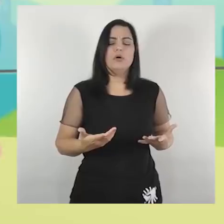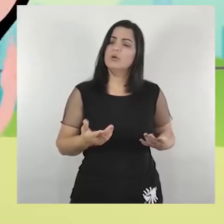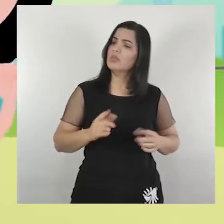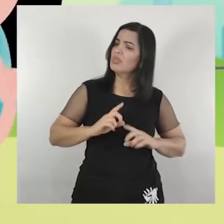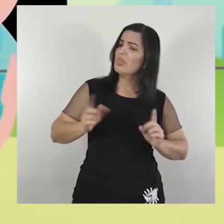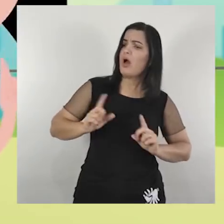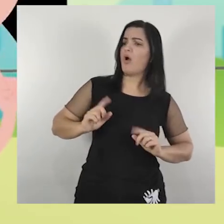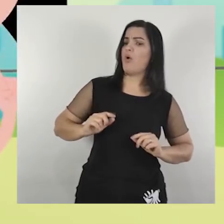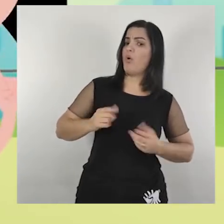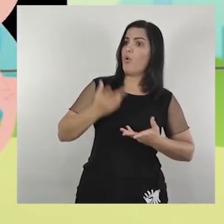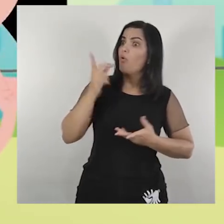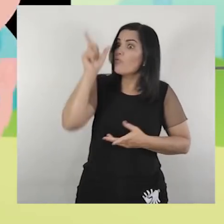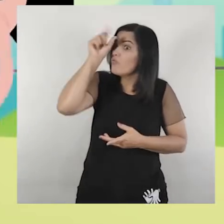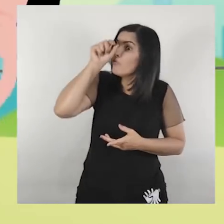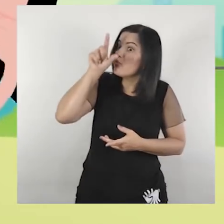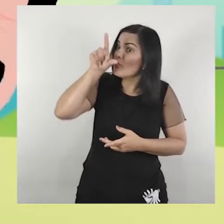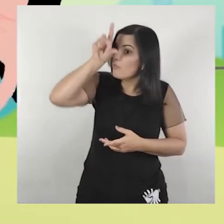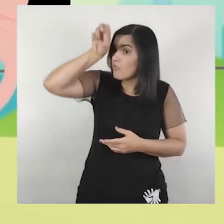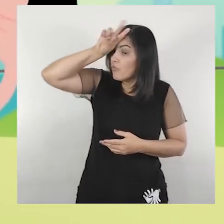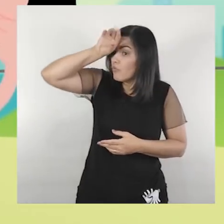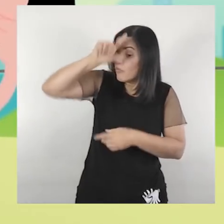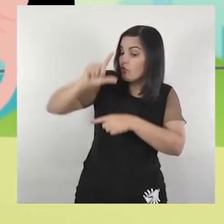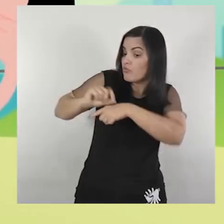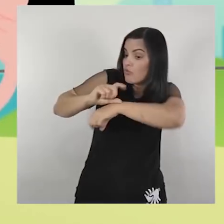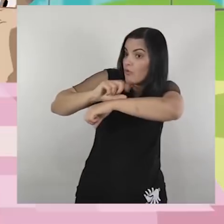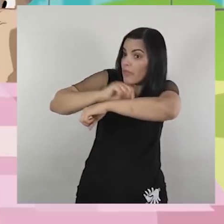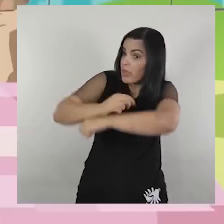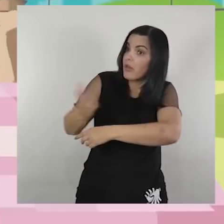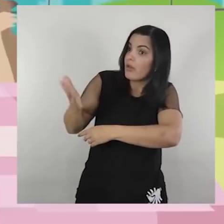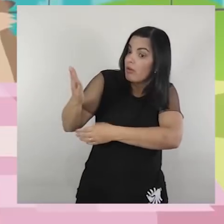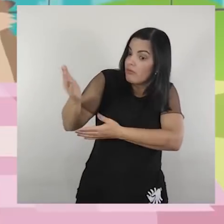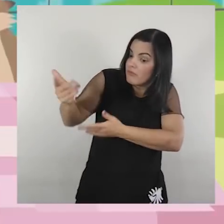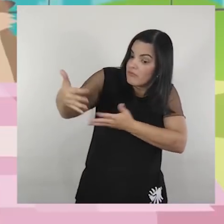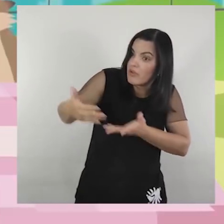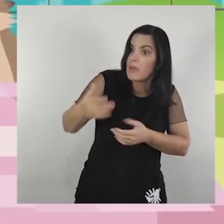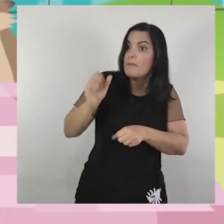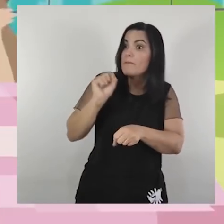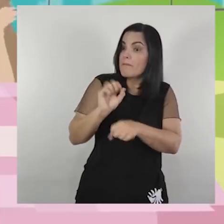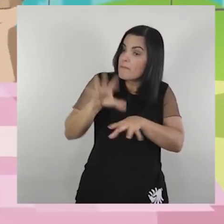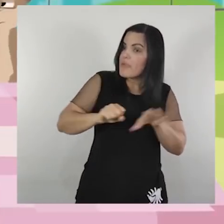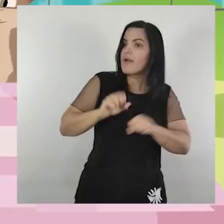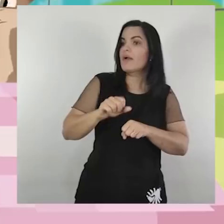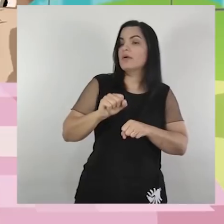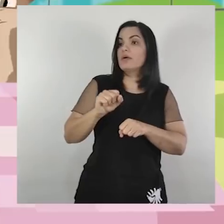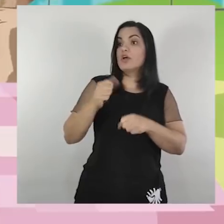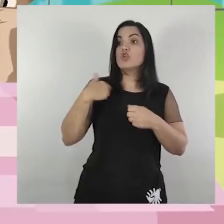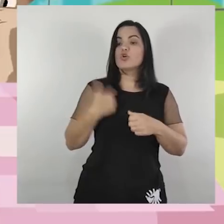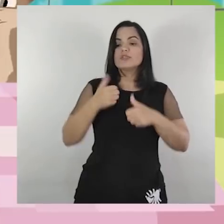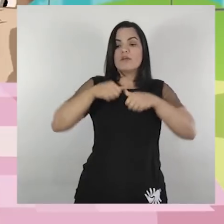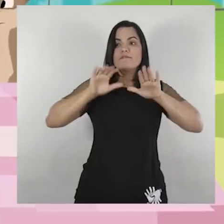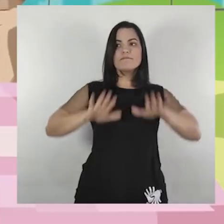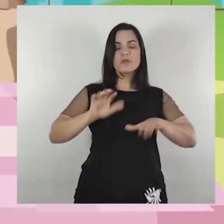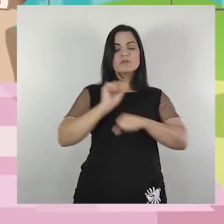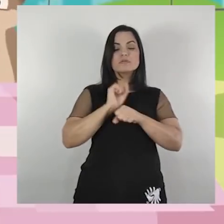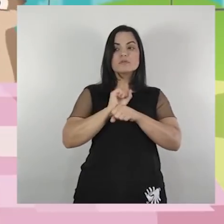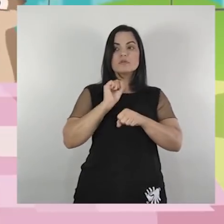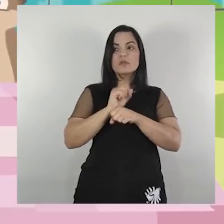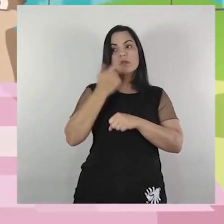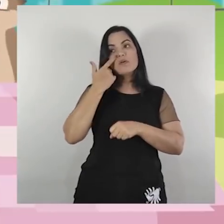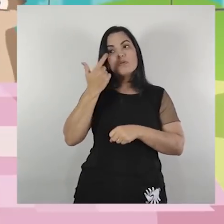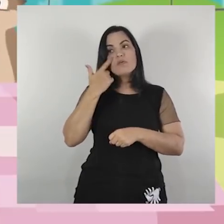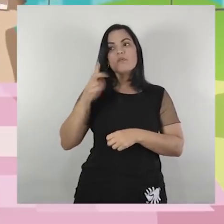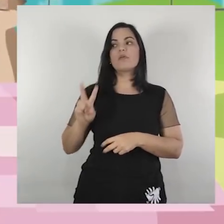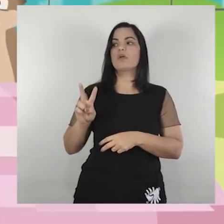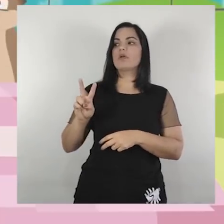nós? Não! São das formigas. Vamos ficar aqui e ver o que elas conseguem levar. Mas o bolo